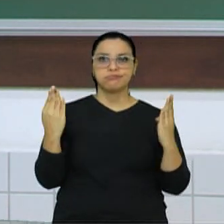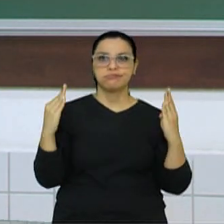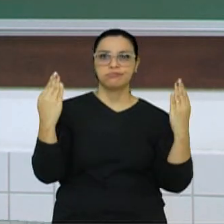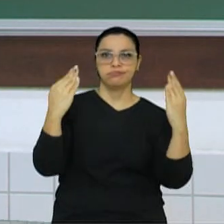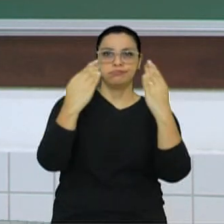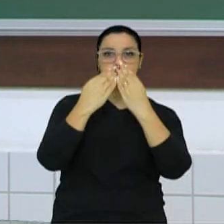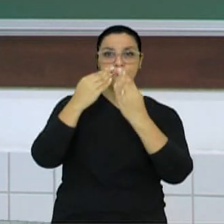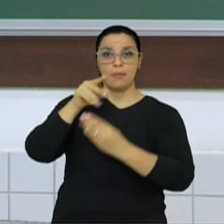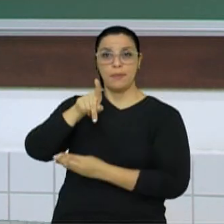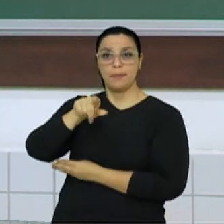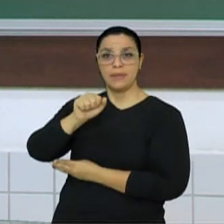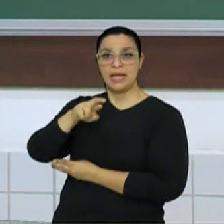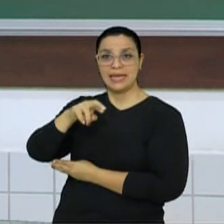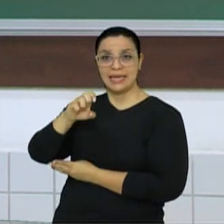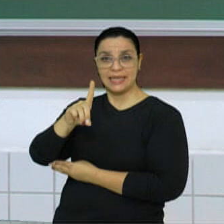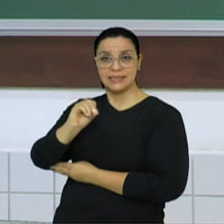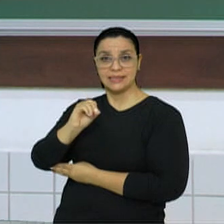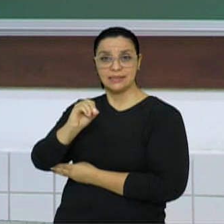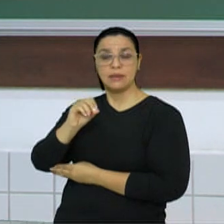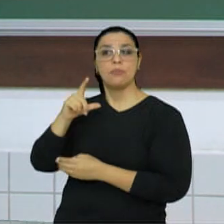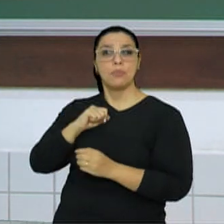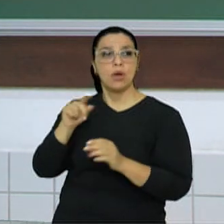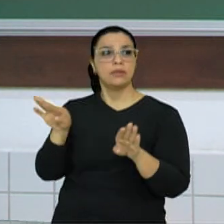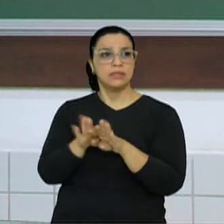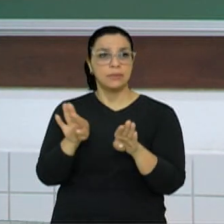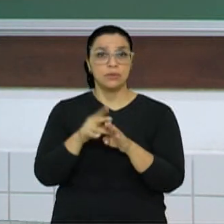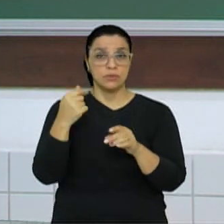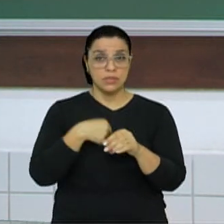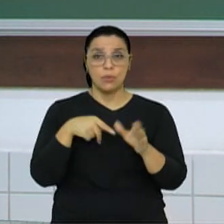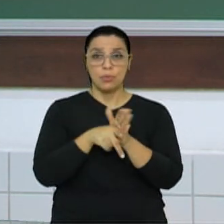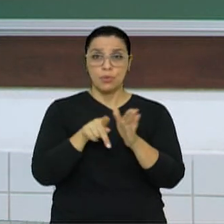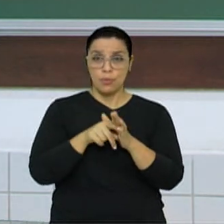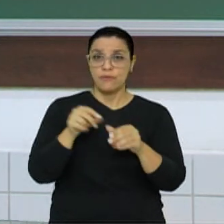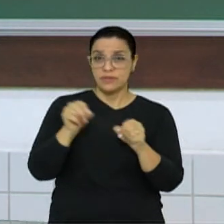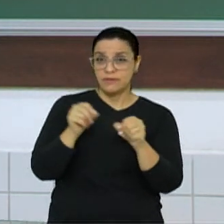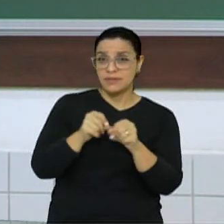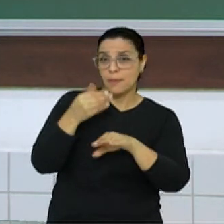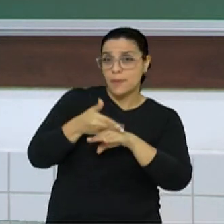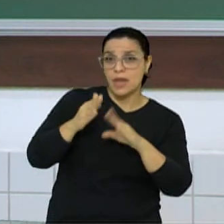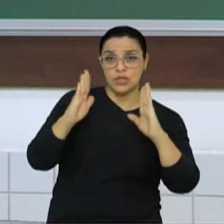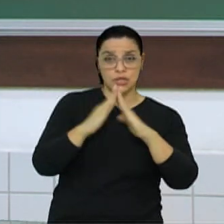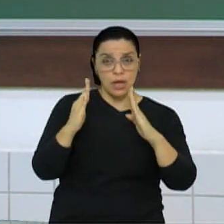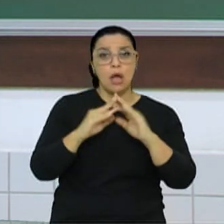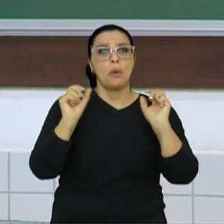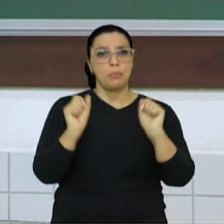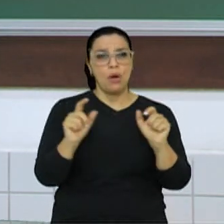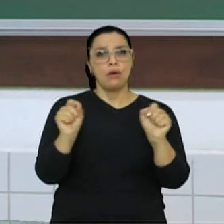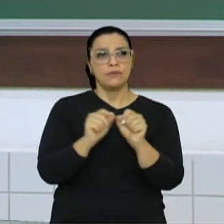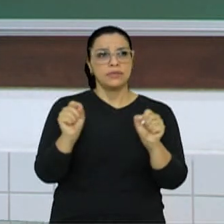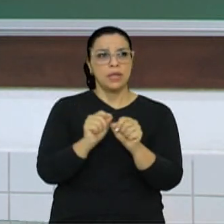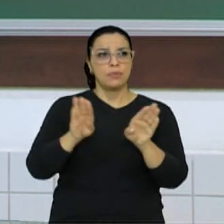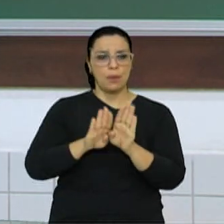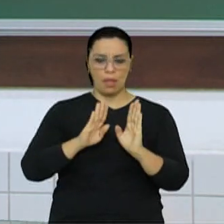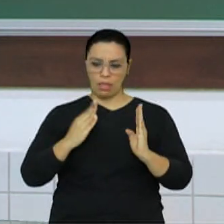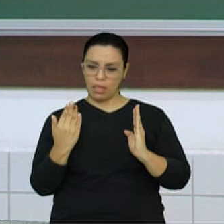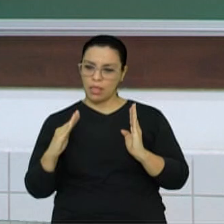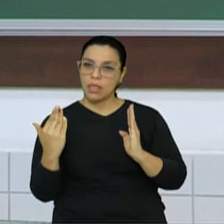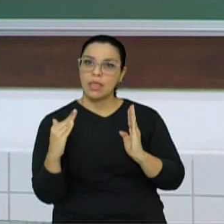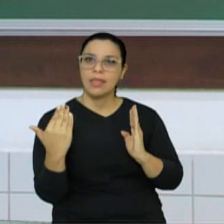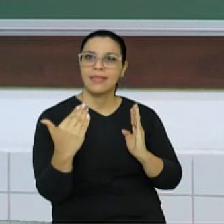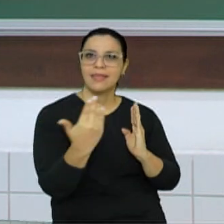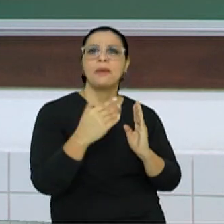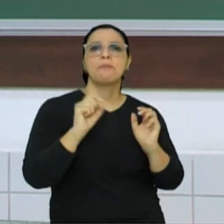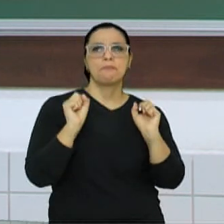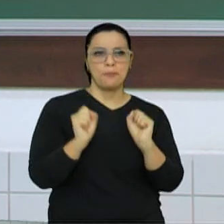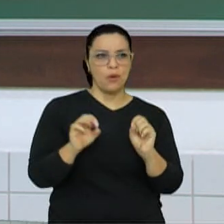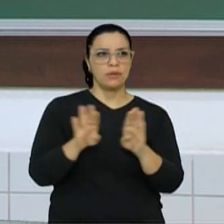celular por fora, e se você quiser, você pode fazer. No teu trabalho, no teu mano à massa em casa, você pode colocar uma parede celular,